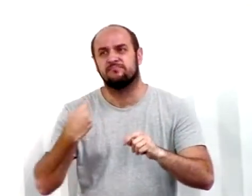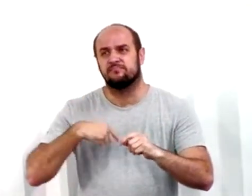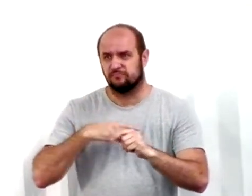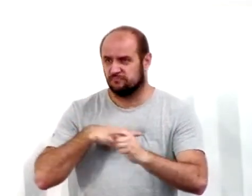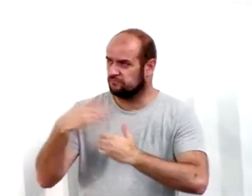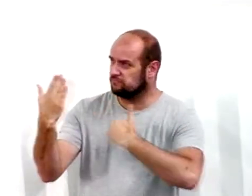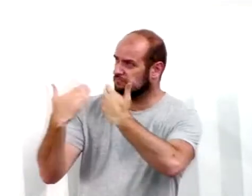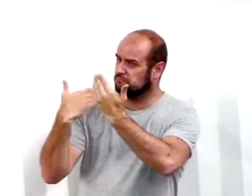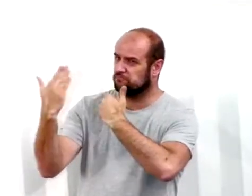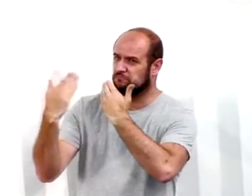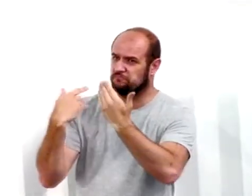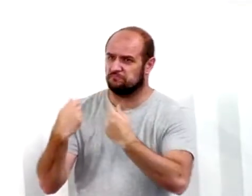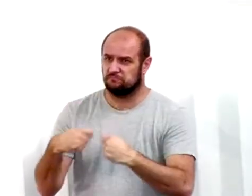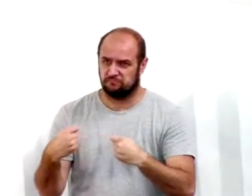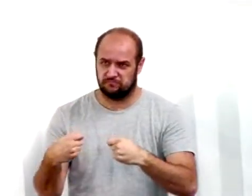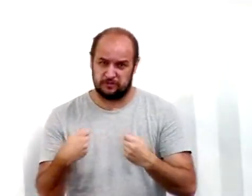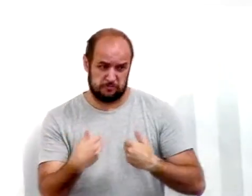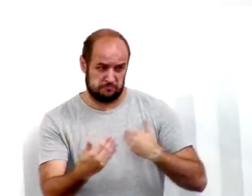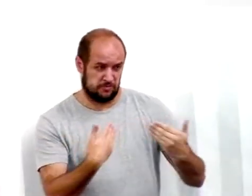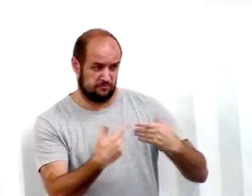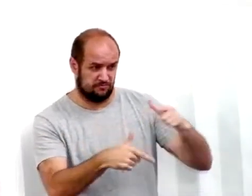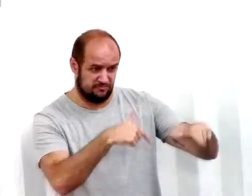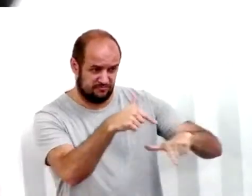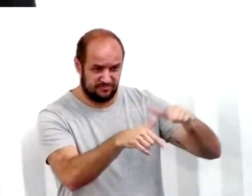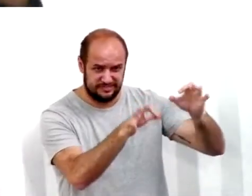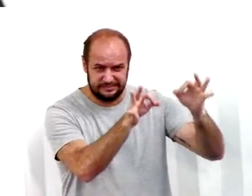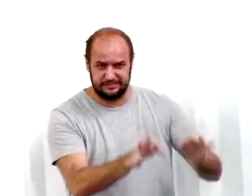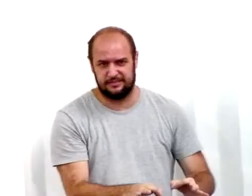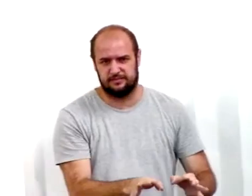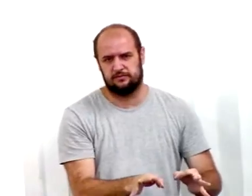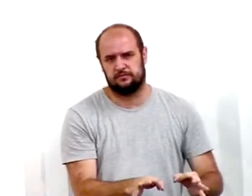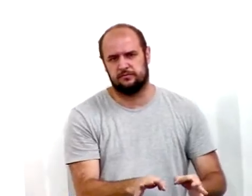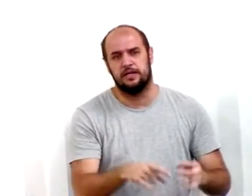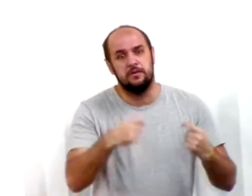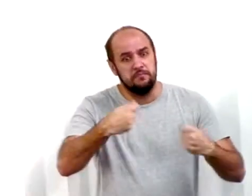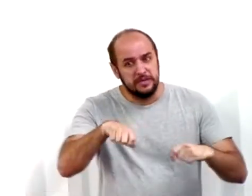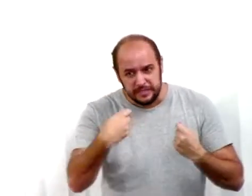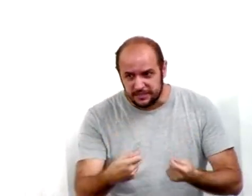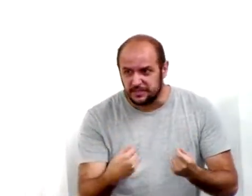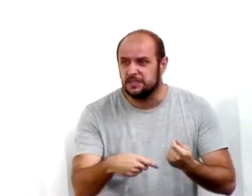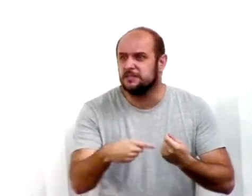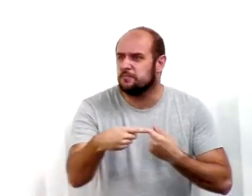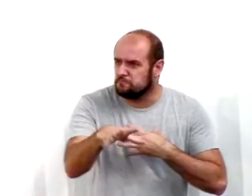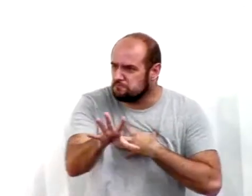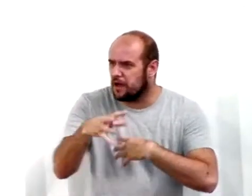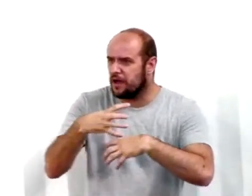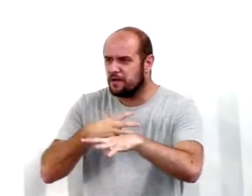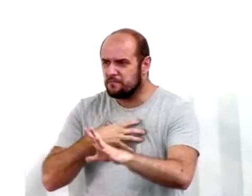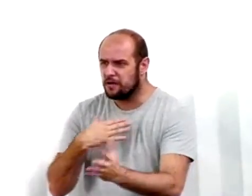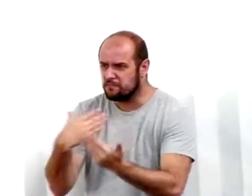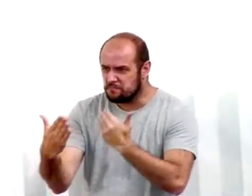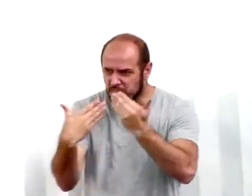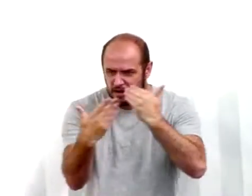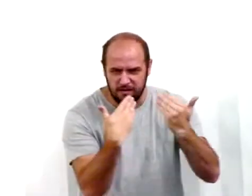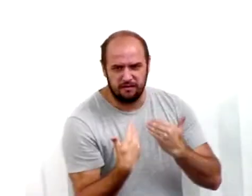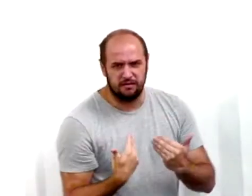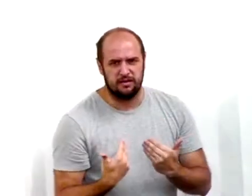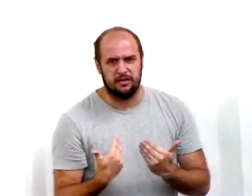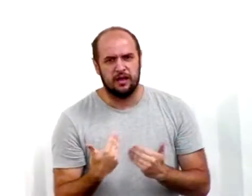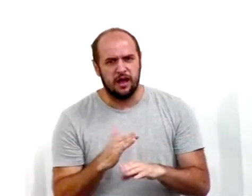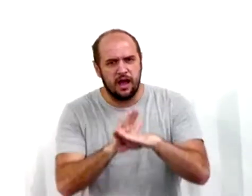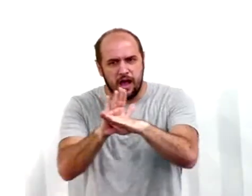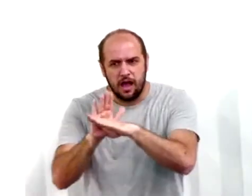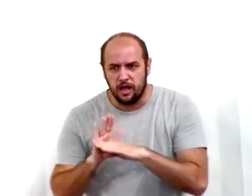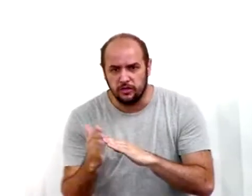Ele de uma forma idolátrica. E é por isso que nós precisamos um do outro. Para que nós possamos nos exortar